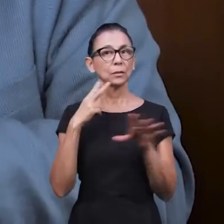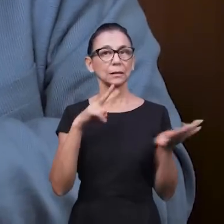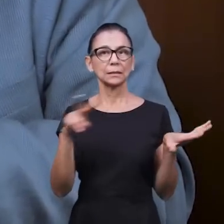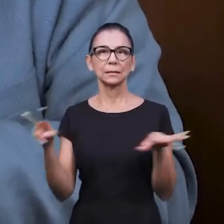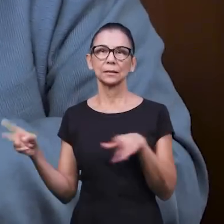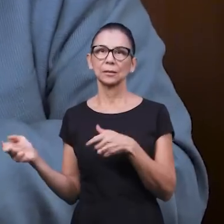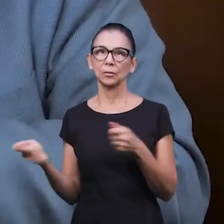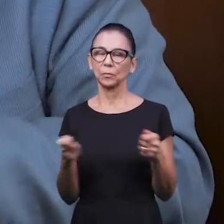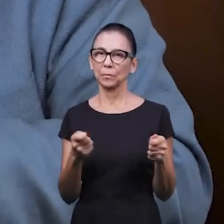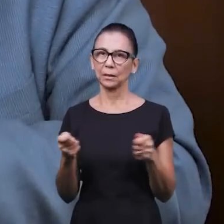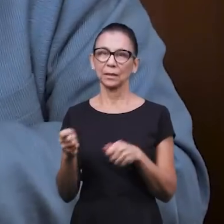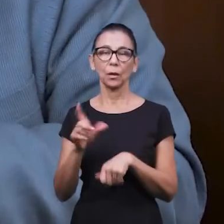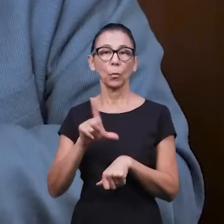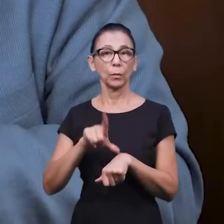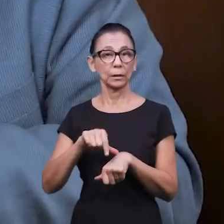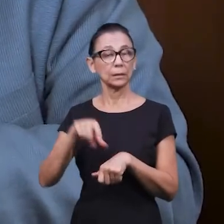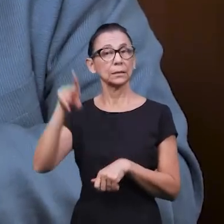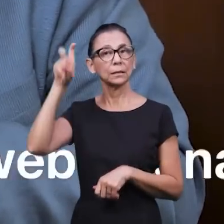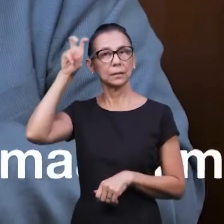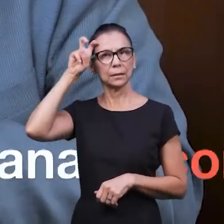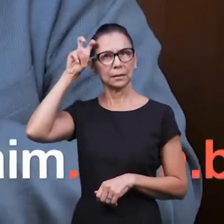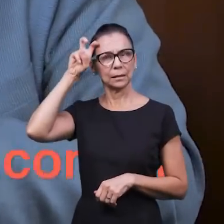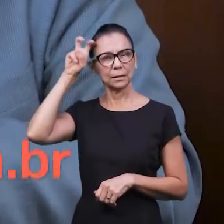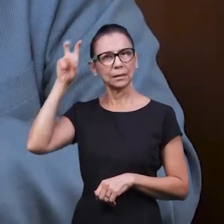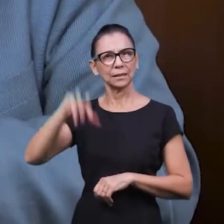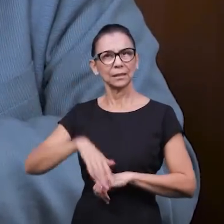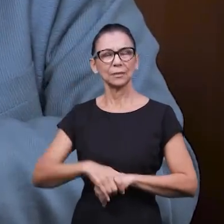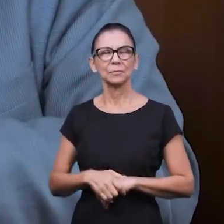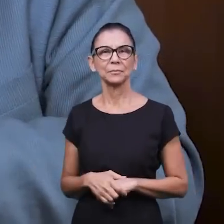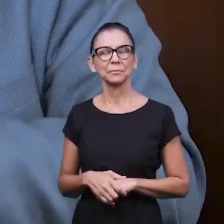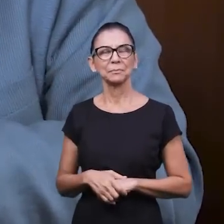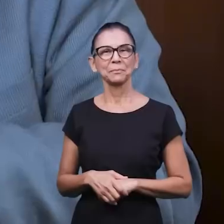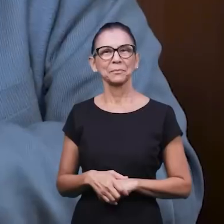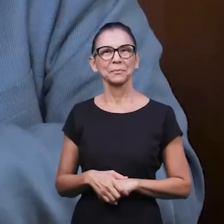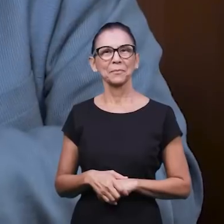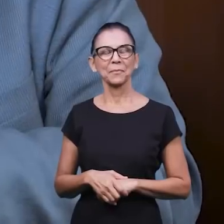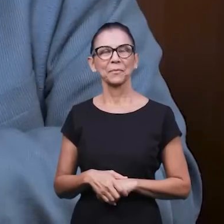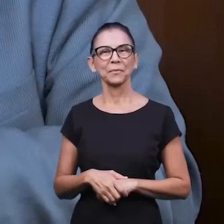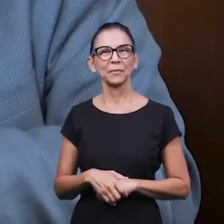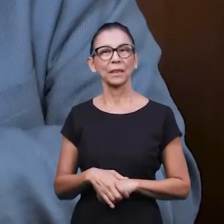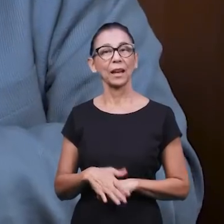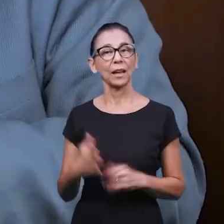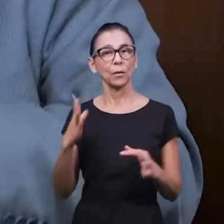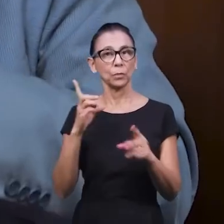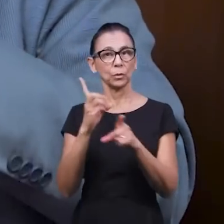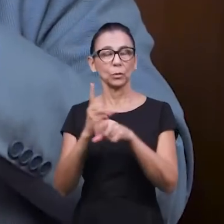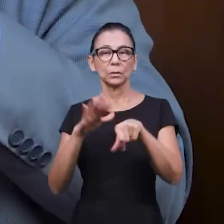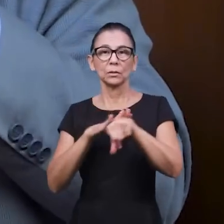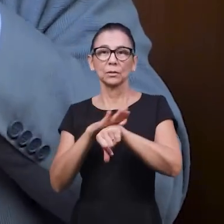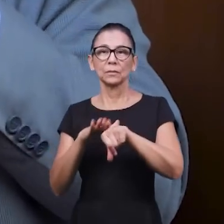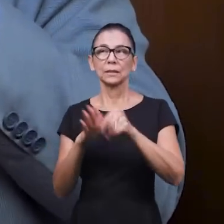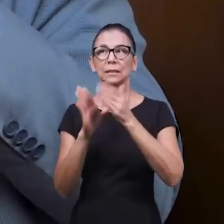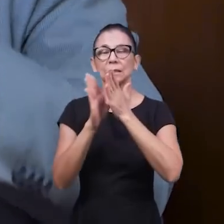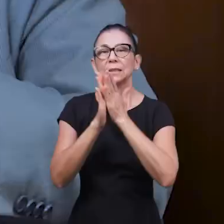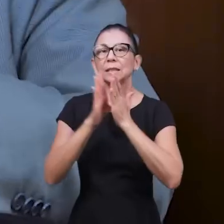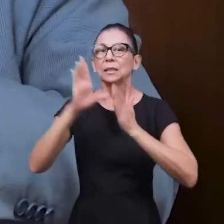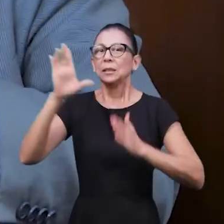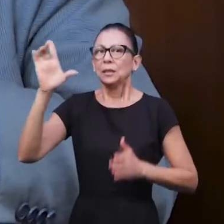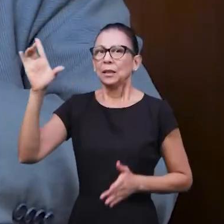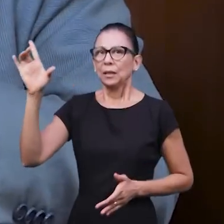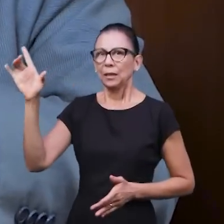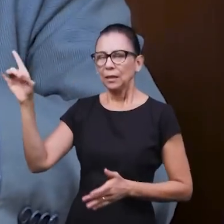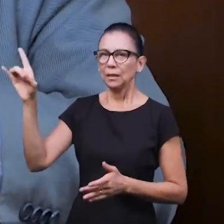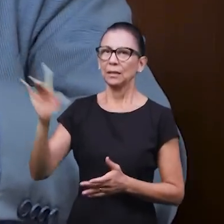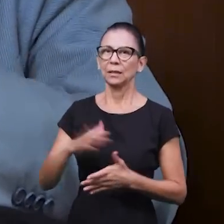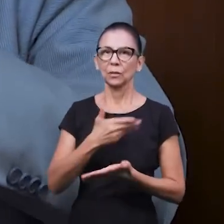semanal, nesse encontro às quintas-feiras. É mais uma edição do programa Conversas Bíblicas e eu quero saudar a você que